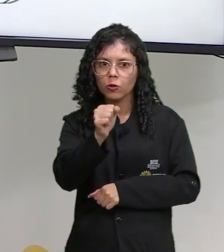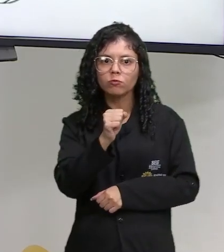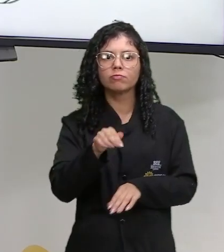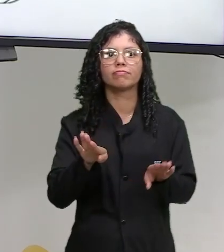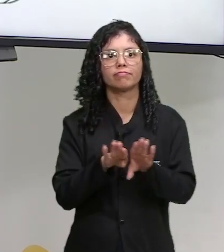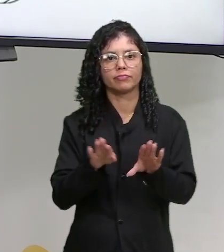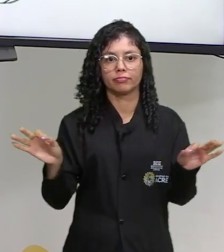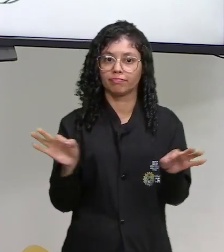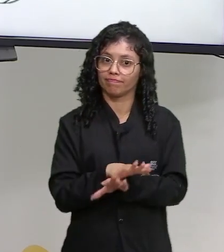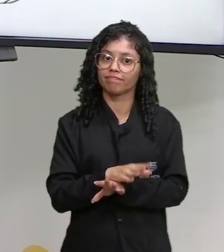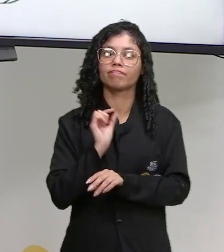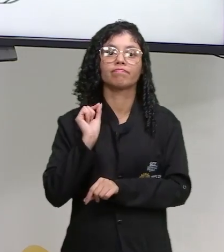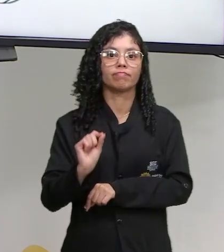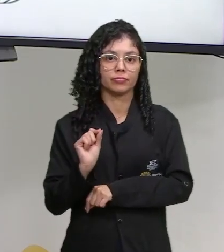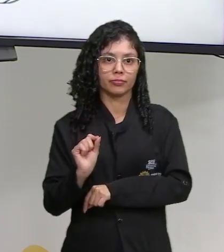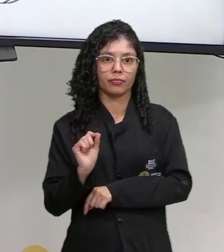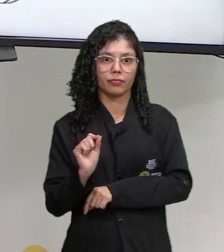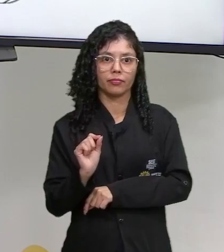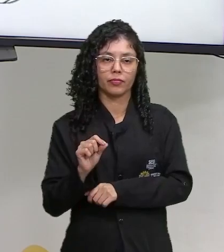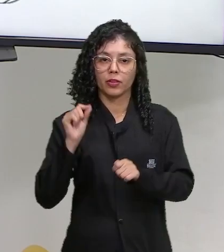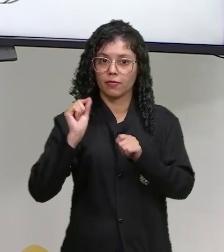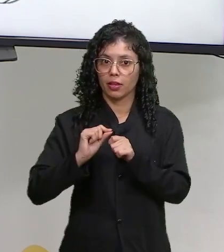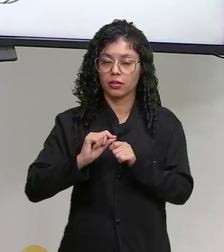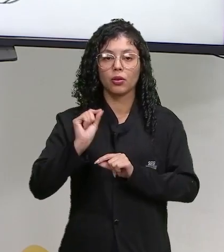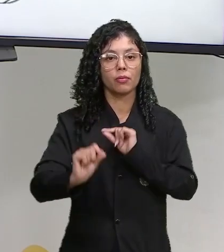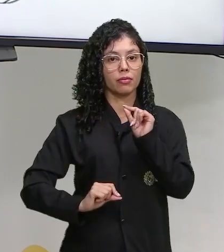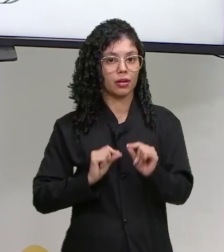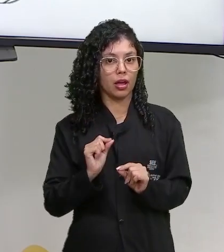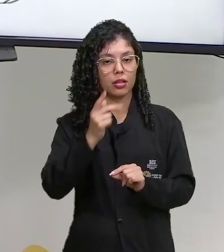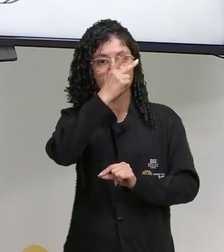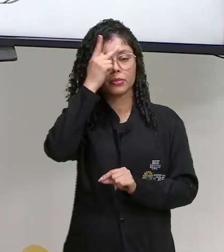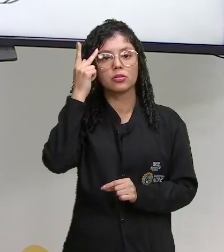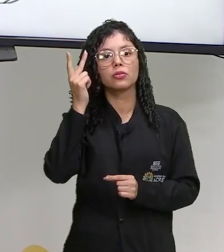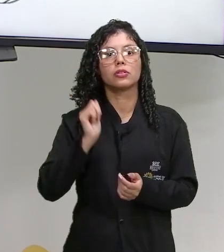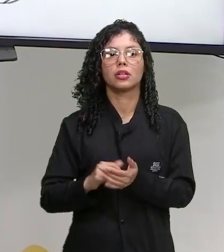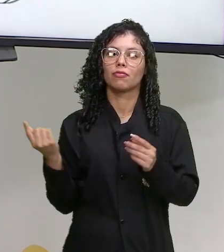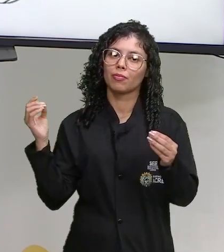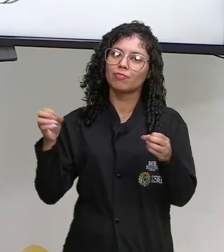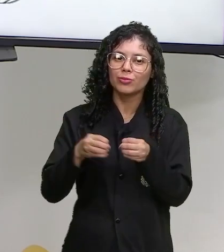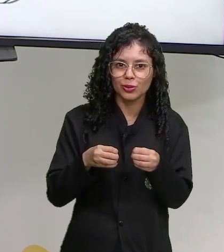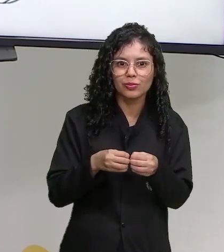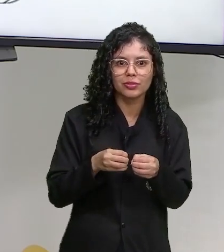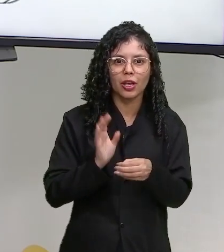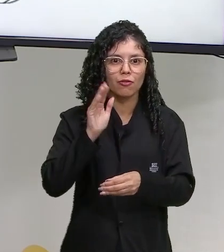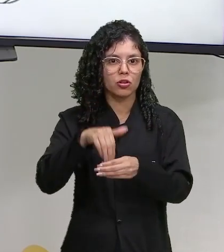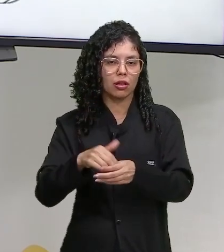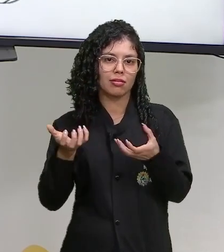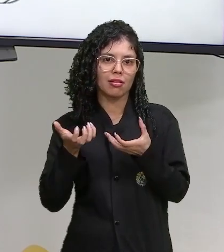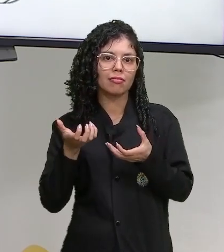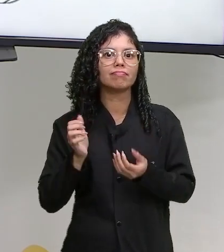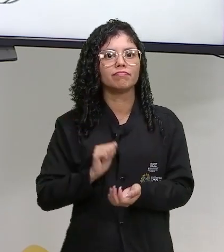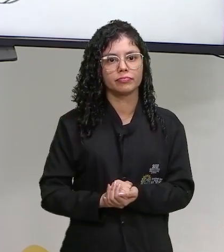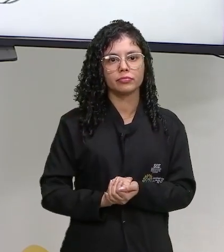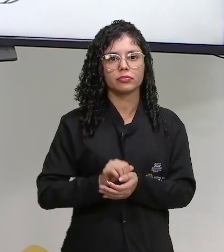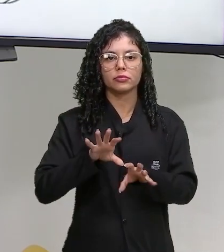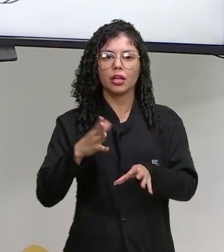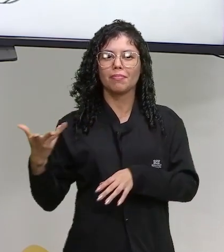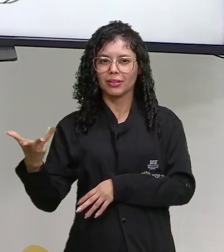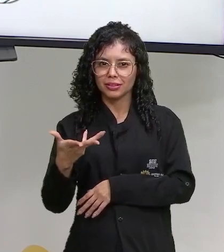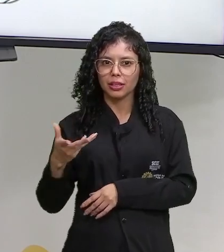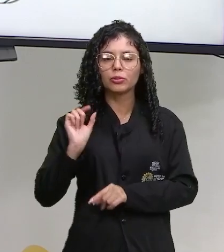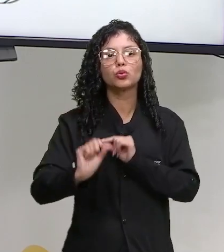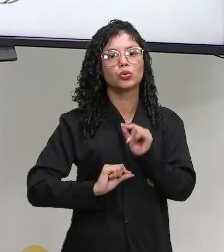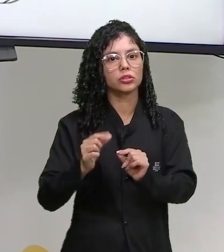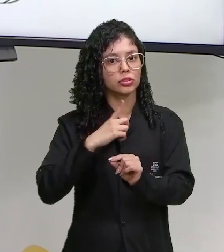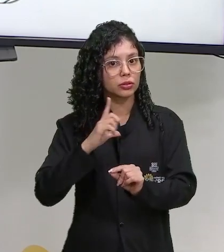e acabava fazendo com que as pessoas que estavam próximas votassem quem ele quisesse. Então, basicamente, aqui a gente